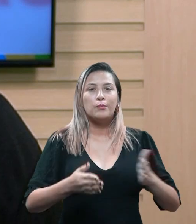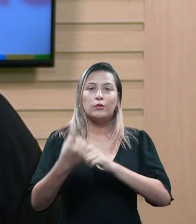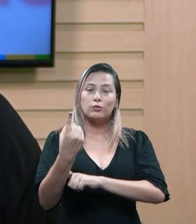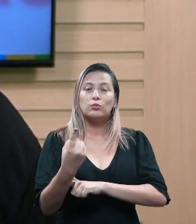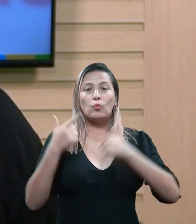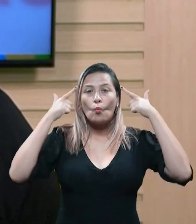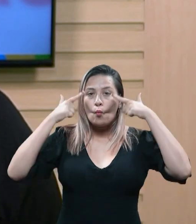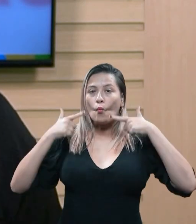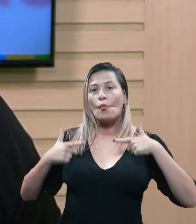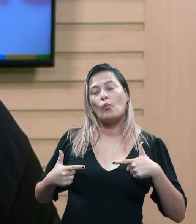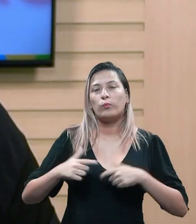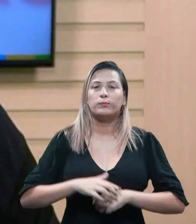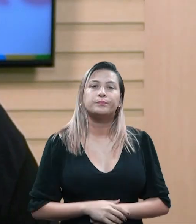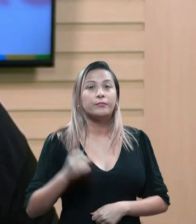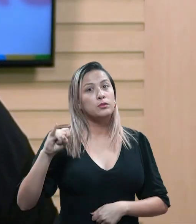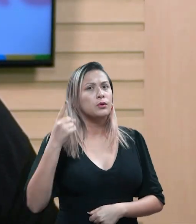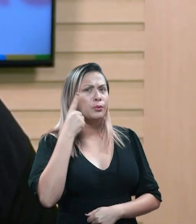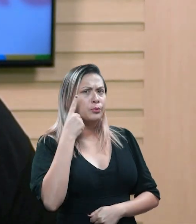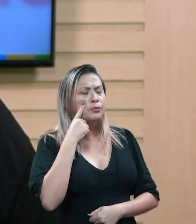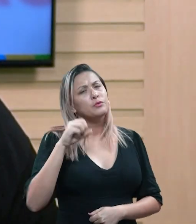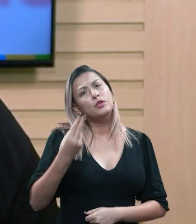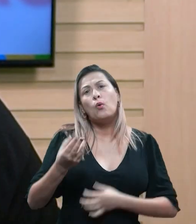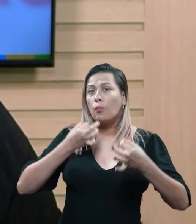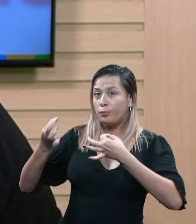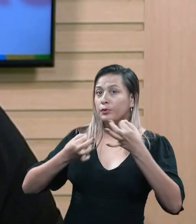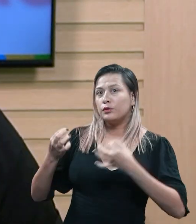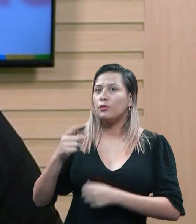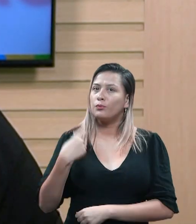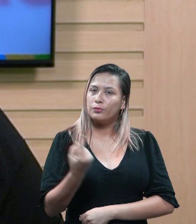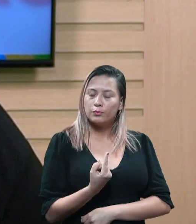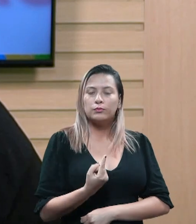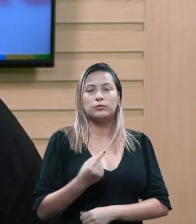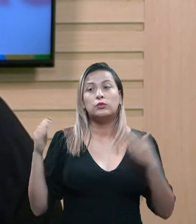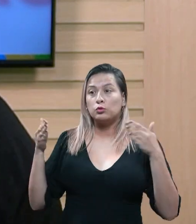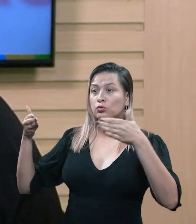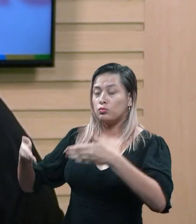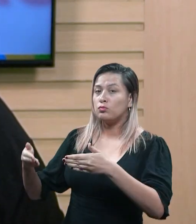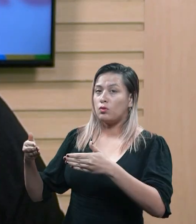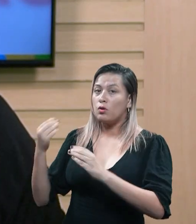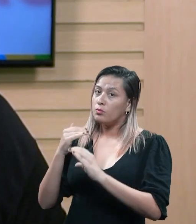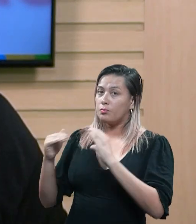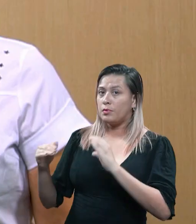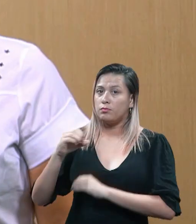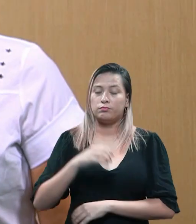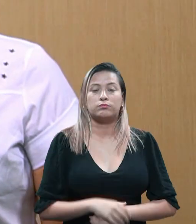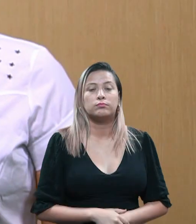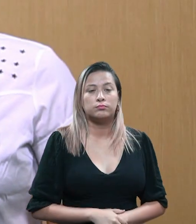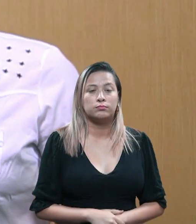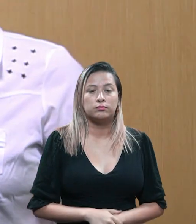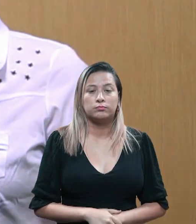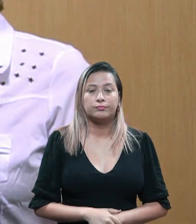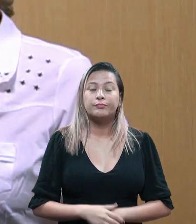de pele. Caso tenha alguma dúvida ou comentário, estamos disponíveis no fórum ou por e-mail.